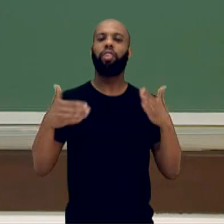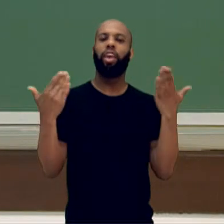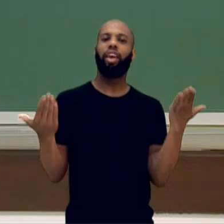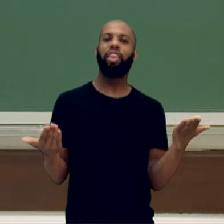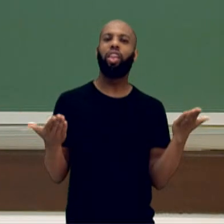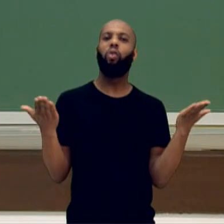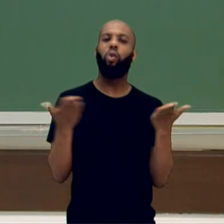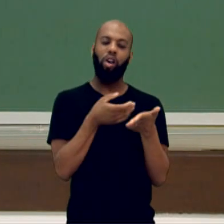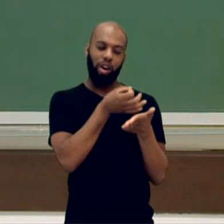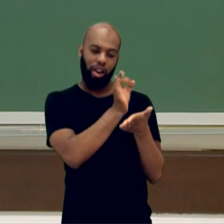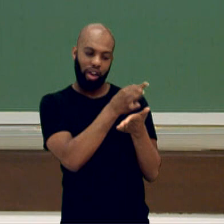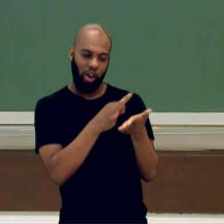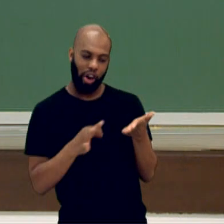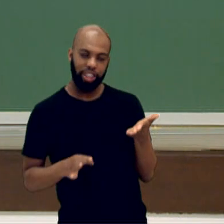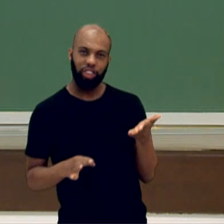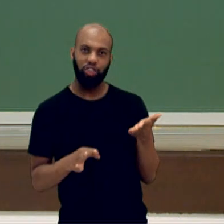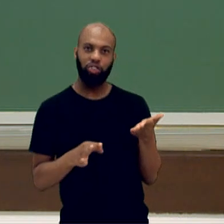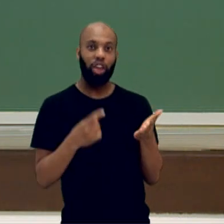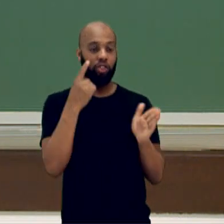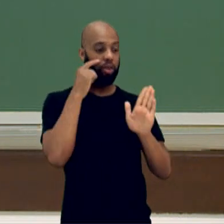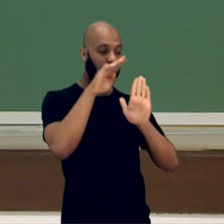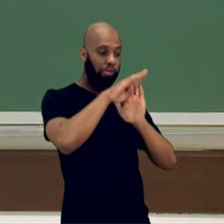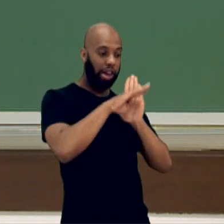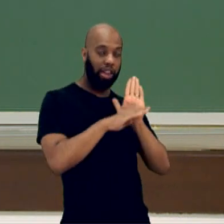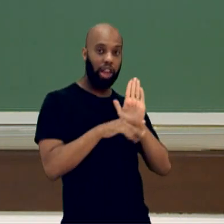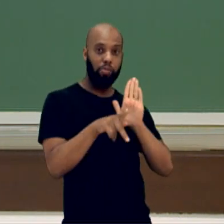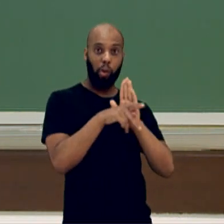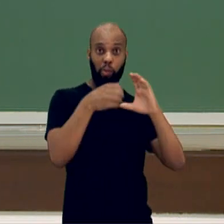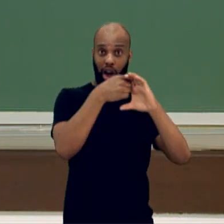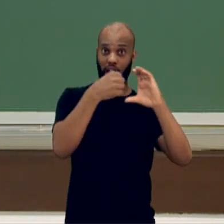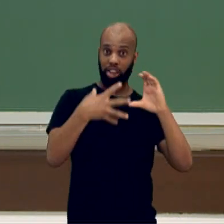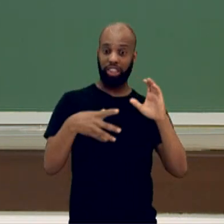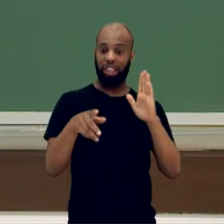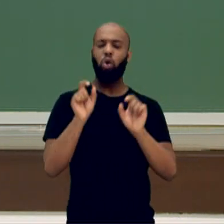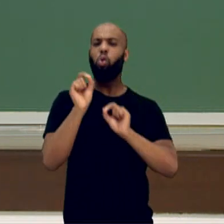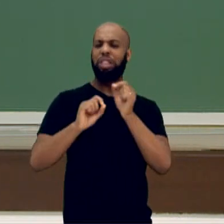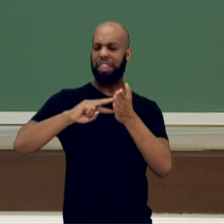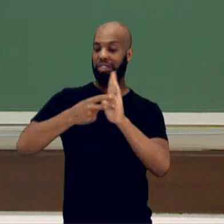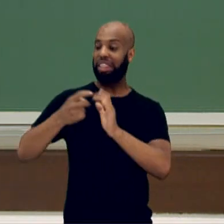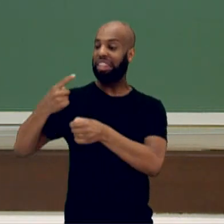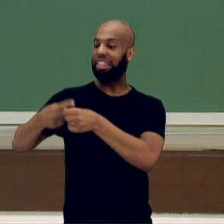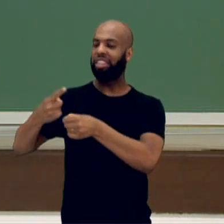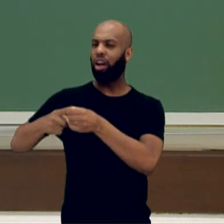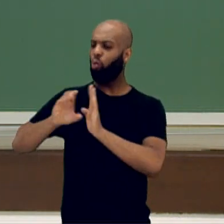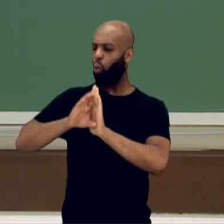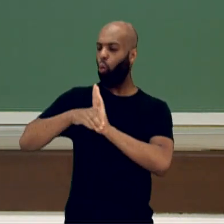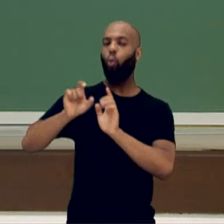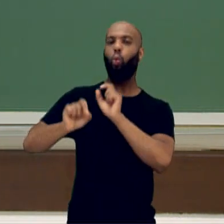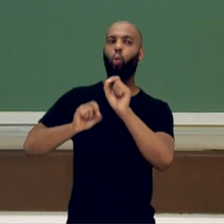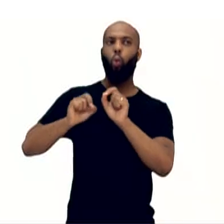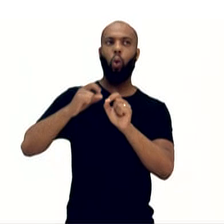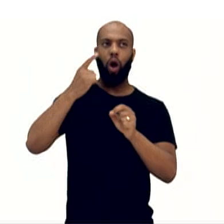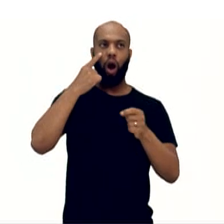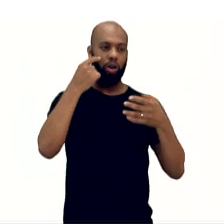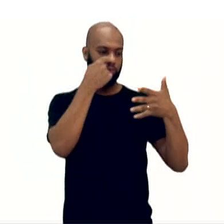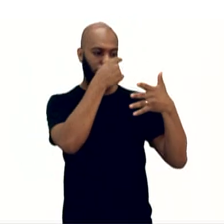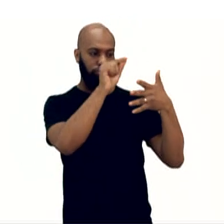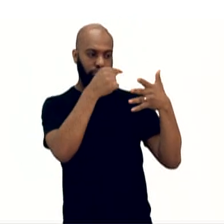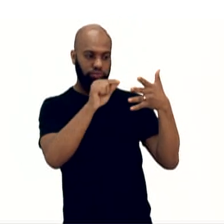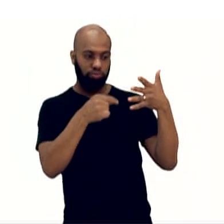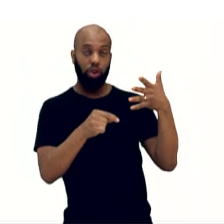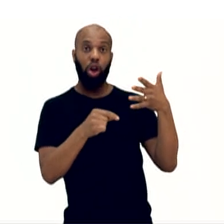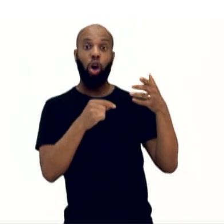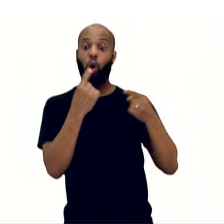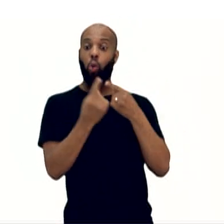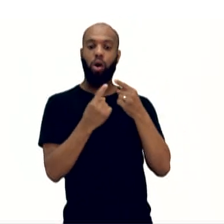Então, pessoal, vamos corrigir ali os critérios para definição de cidade. Das opções que nós temos aqui,